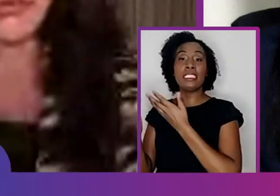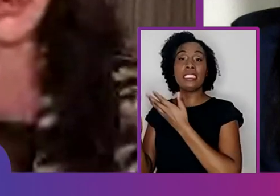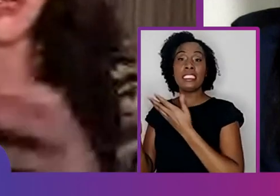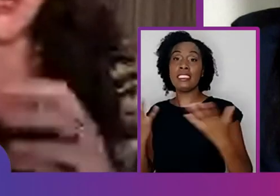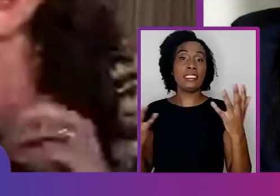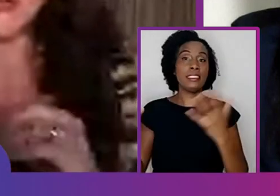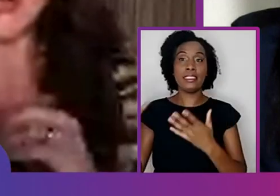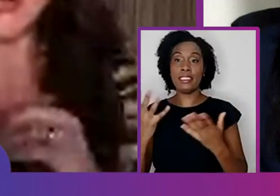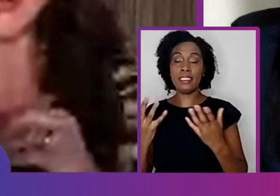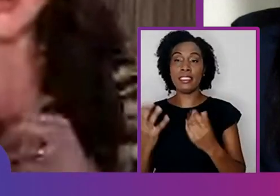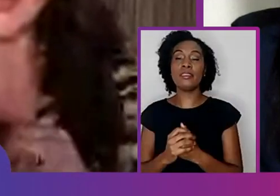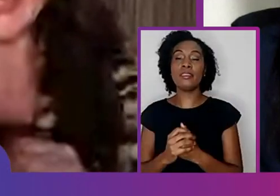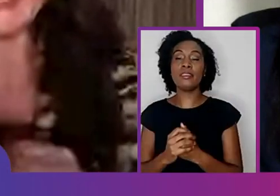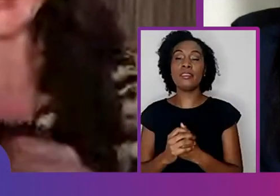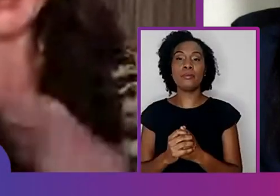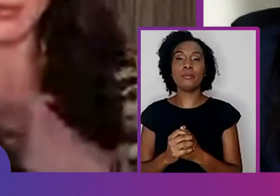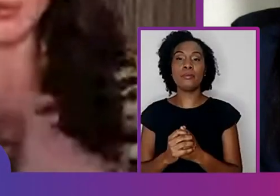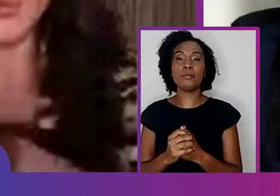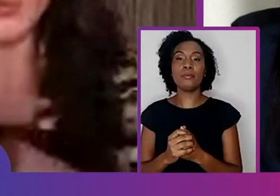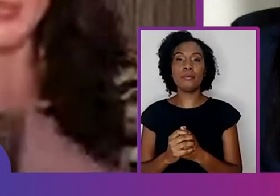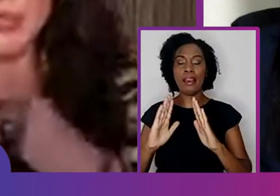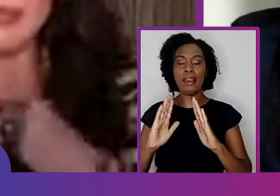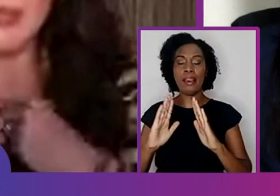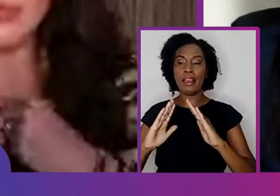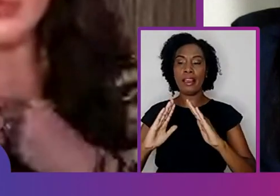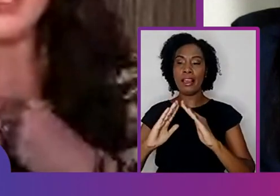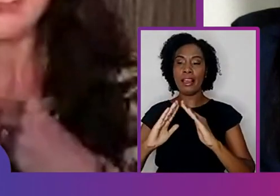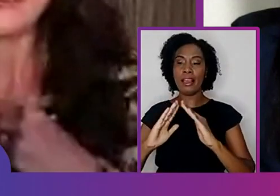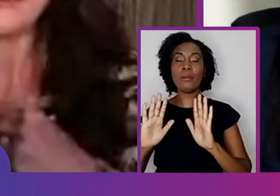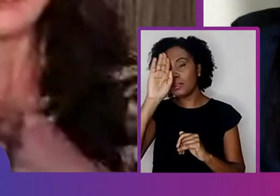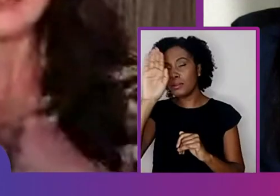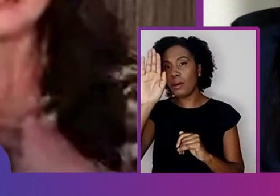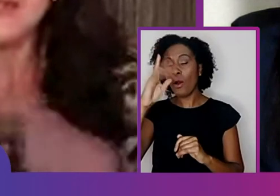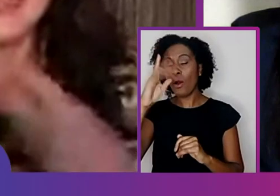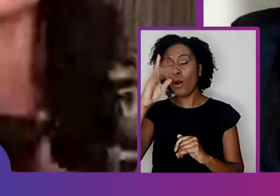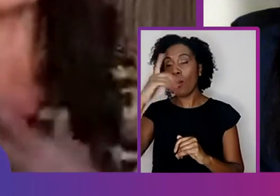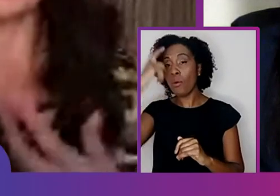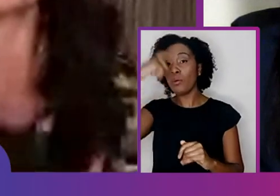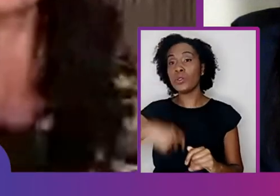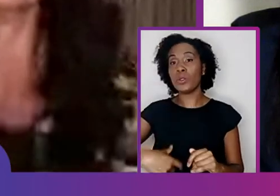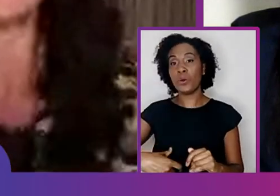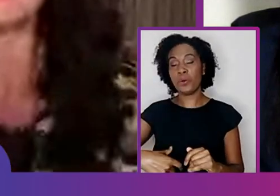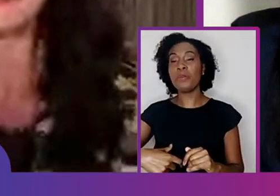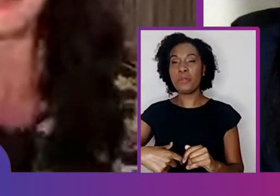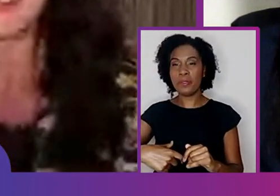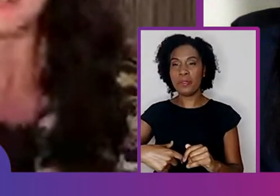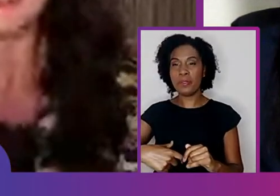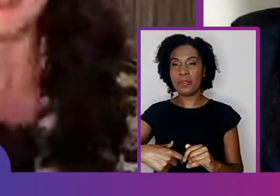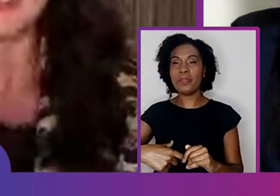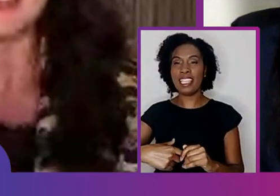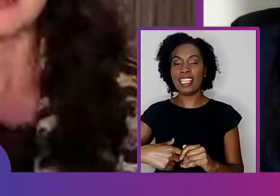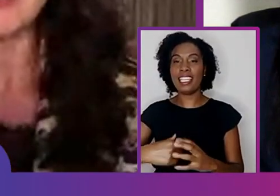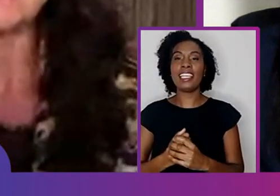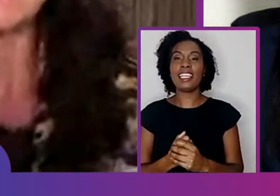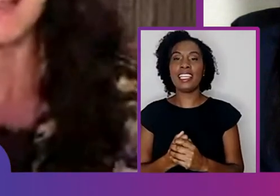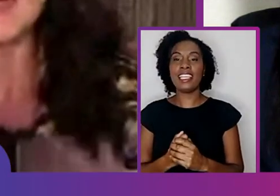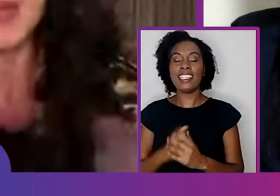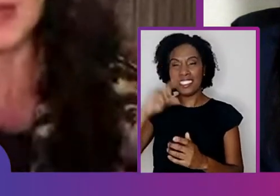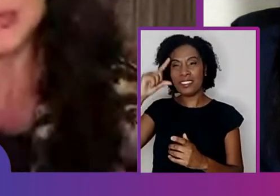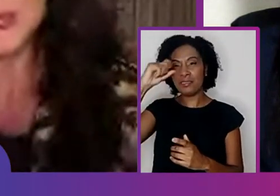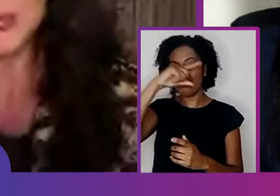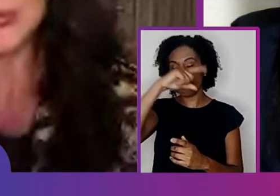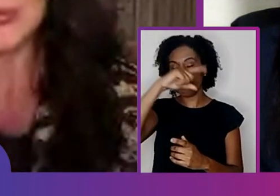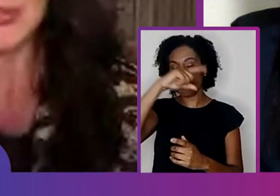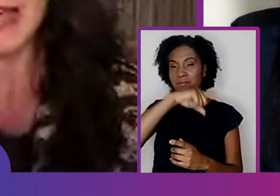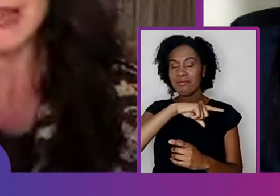da estrutura, eu estou falando da pessoa, do indivíduo que tem dificuldade de manter